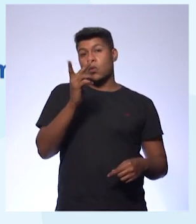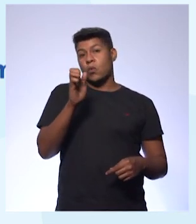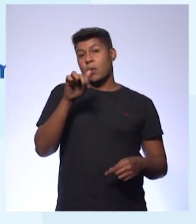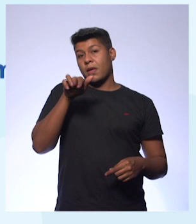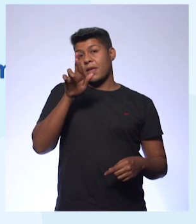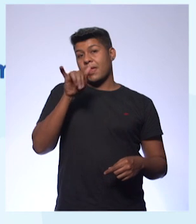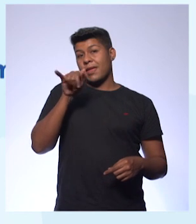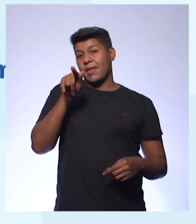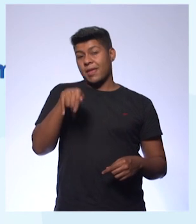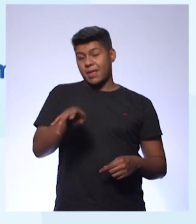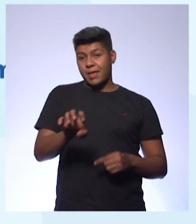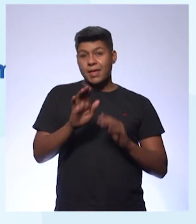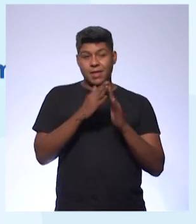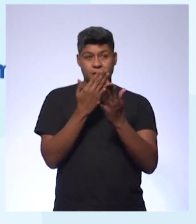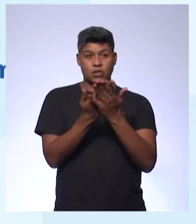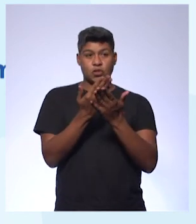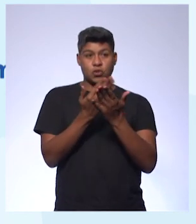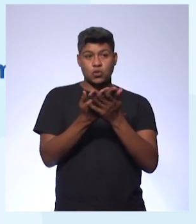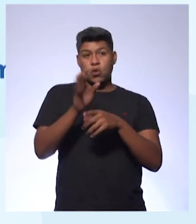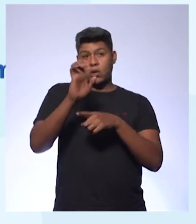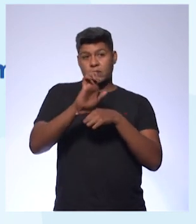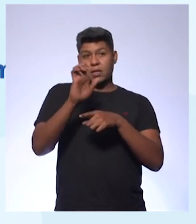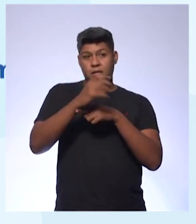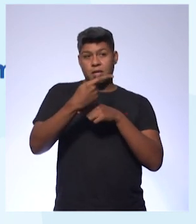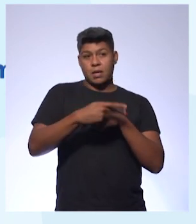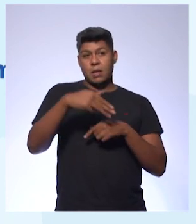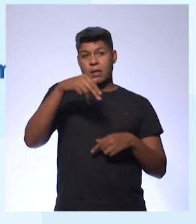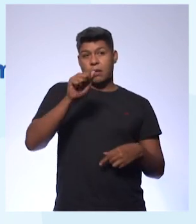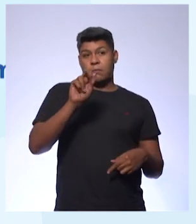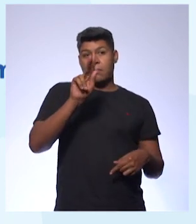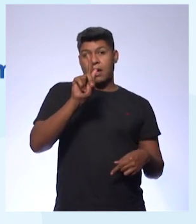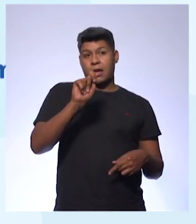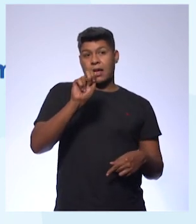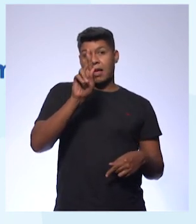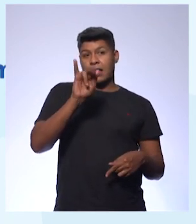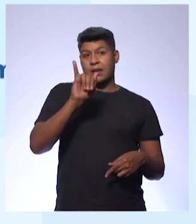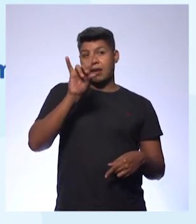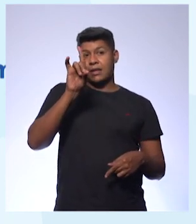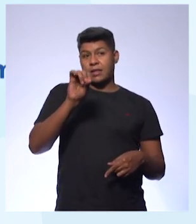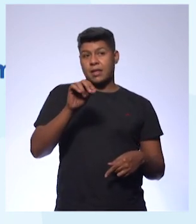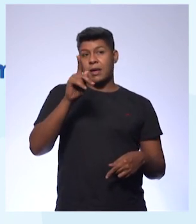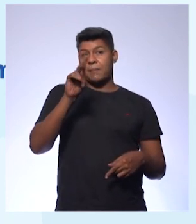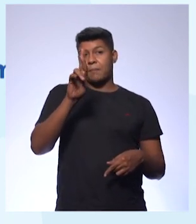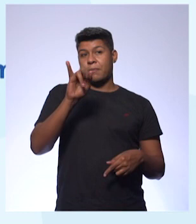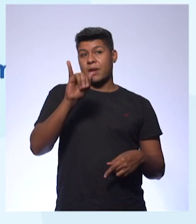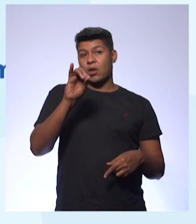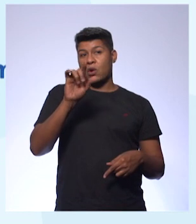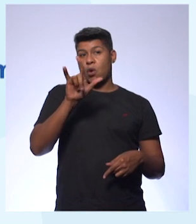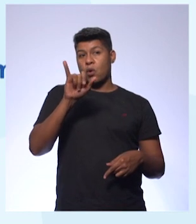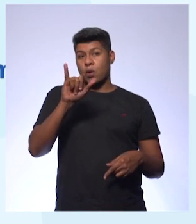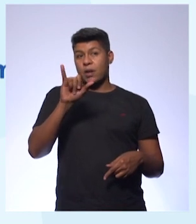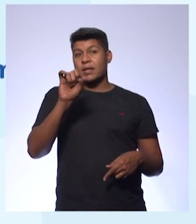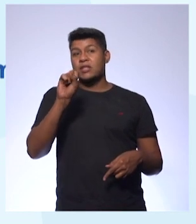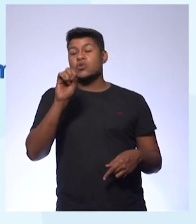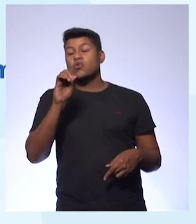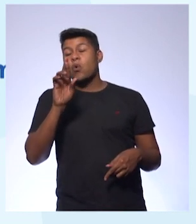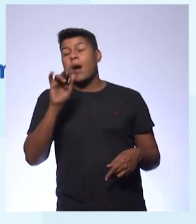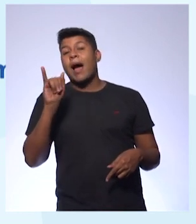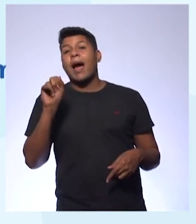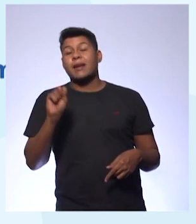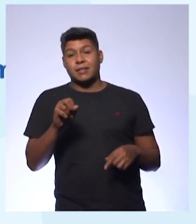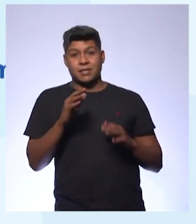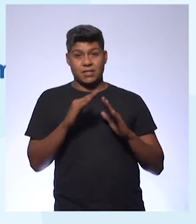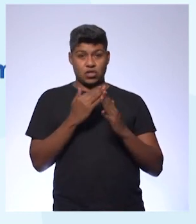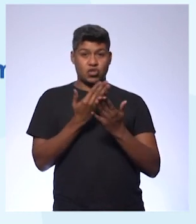A escola dele é a Escola Estadual Margarida Prioli Soares. E essa escola, galera, é muito legal,